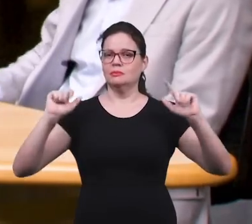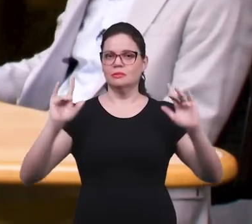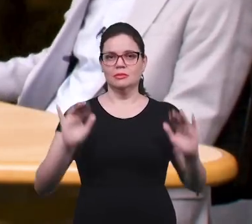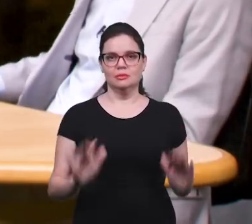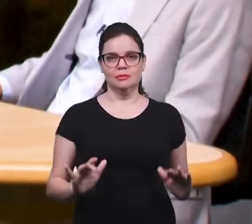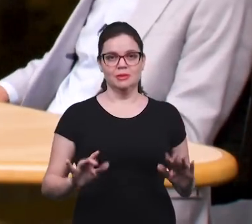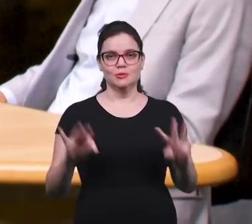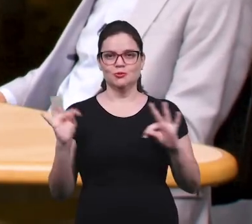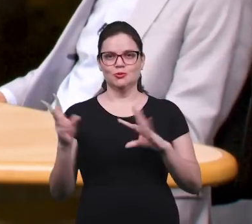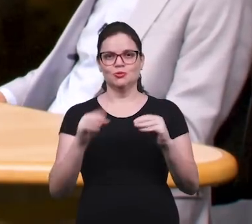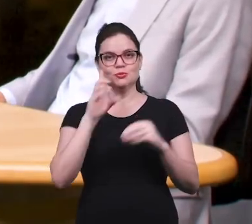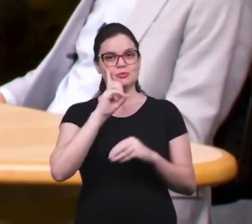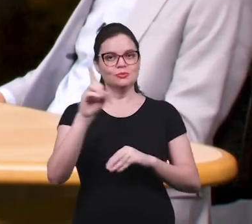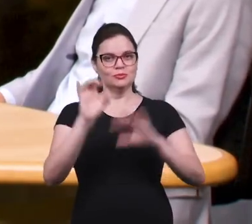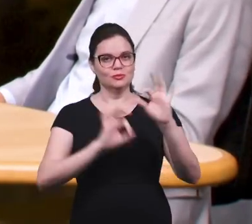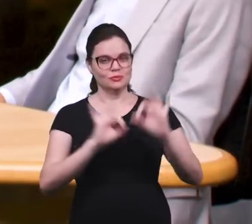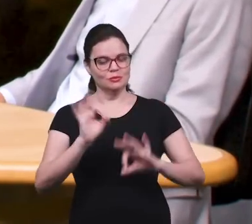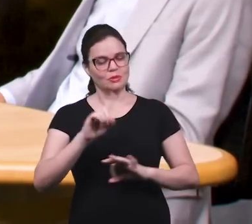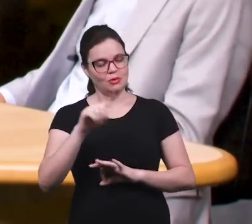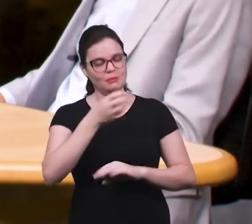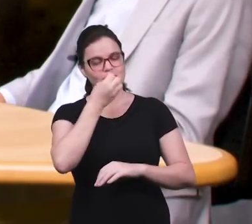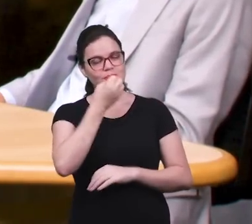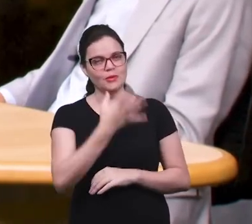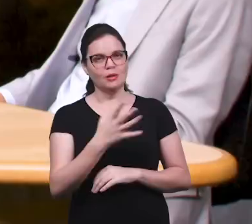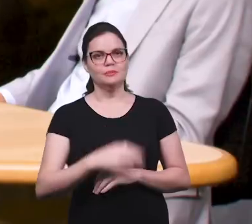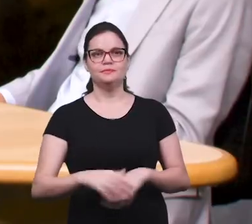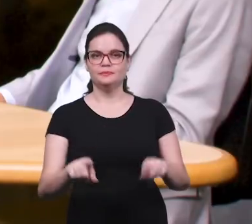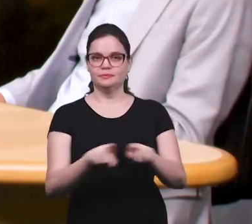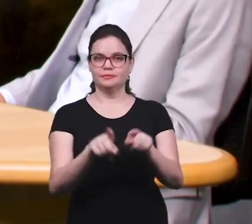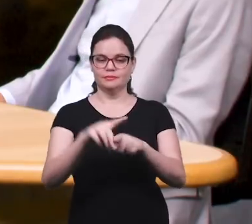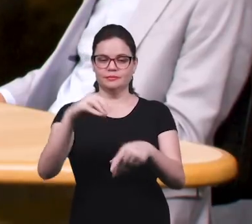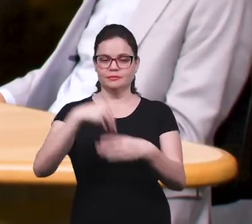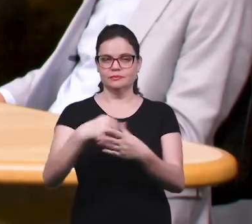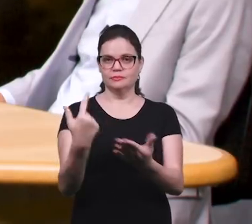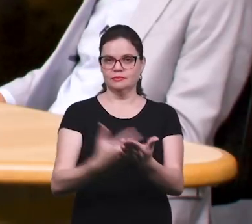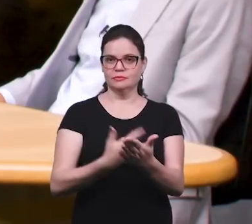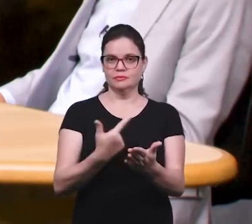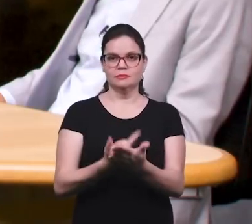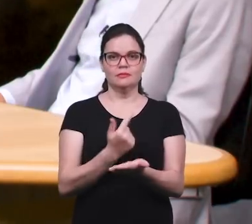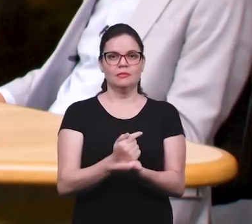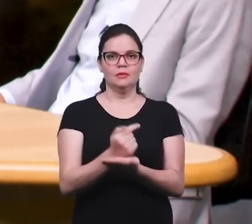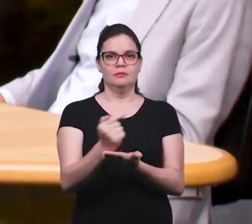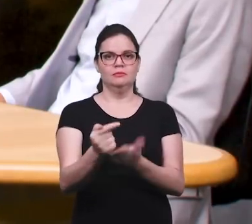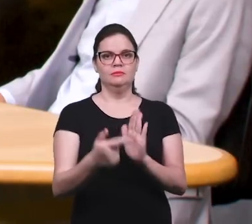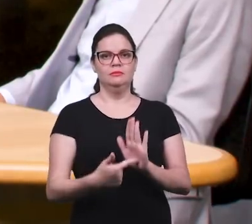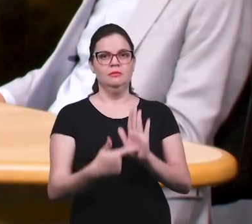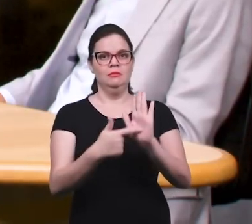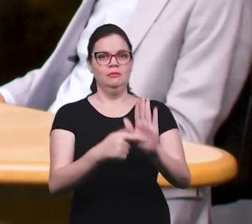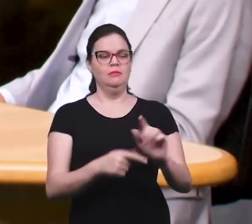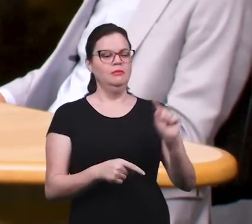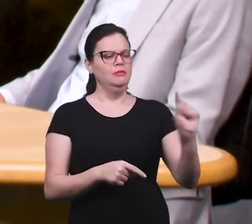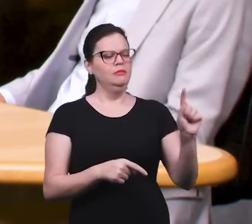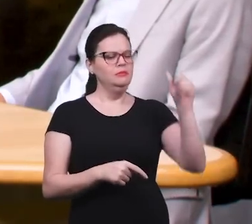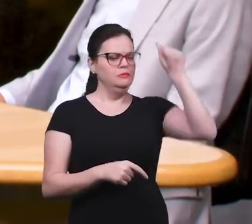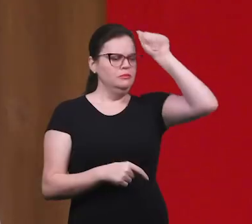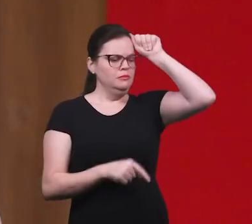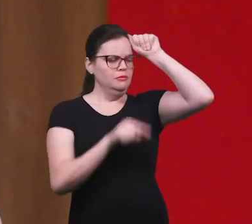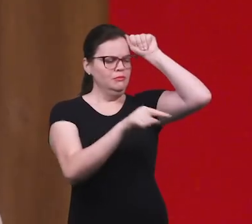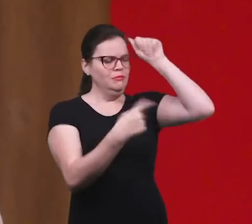faz é bom para o homem. E foi até no Gênesis o que Deus falou sobre Adão. Não é